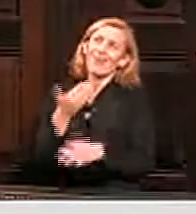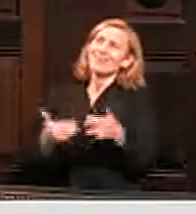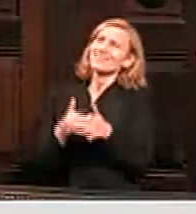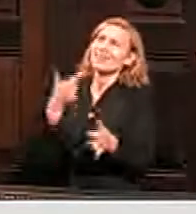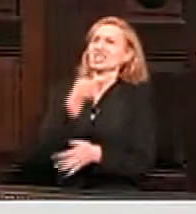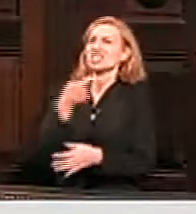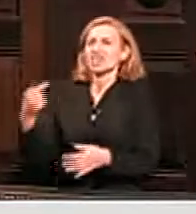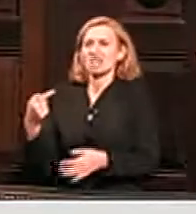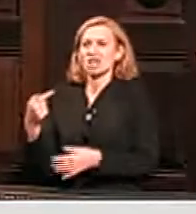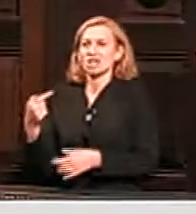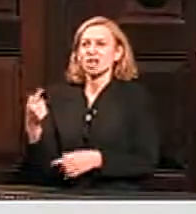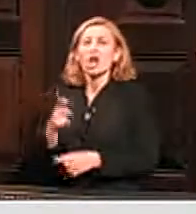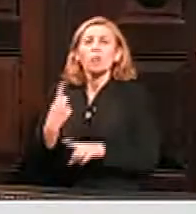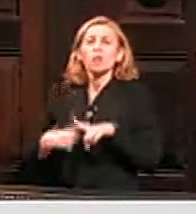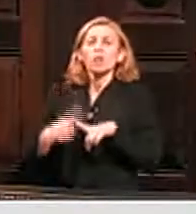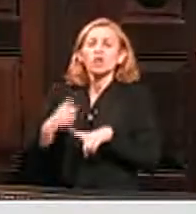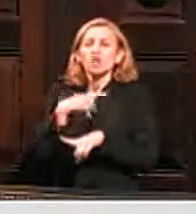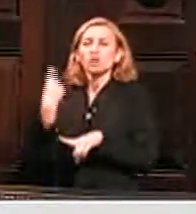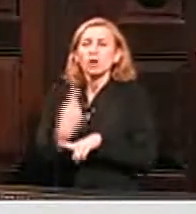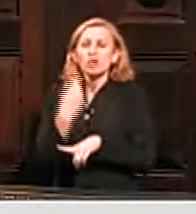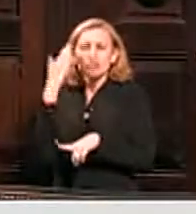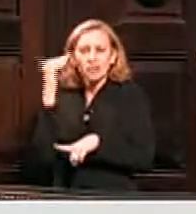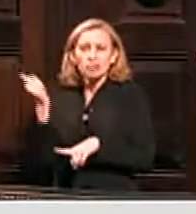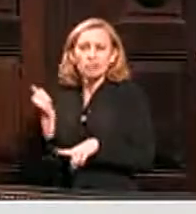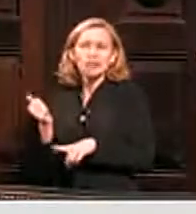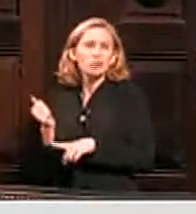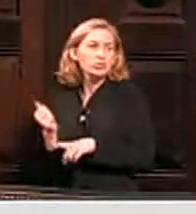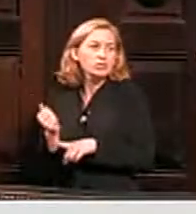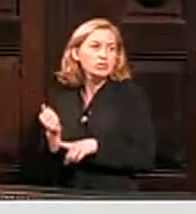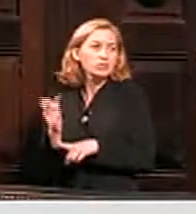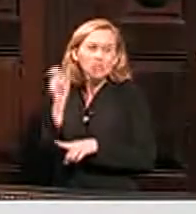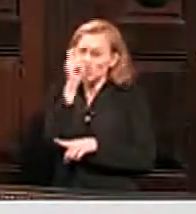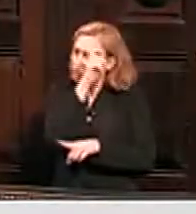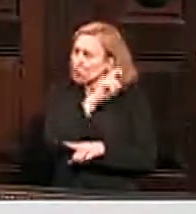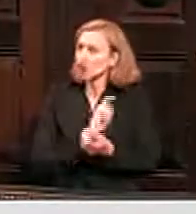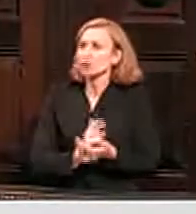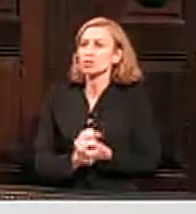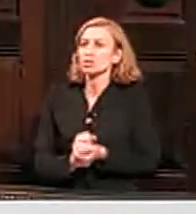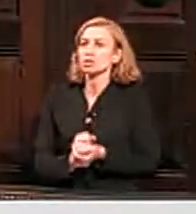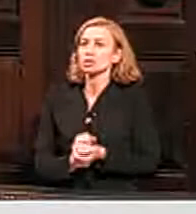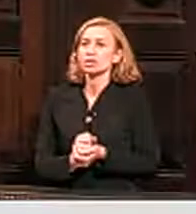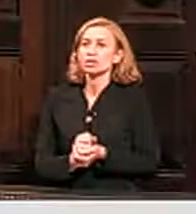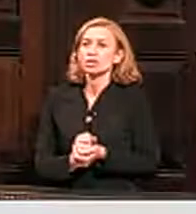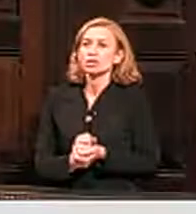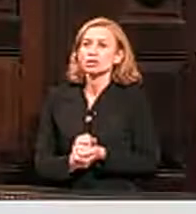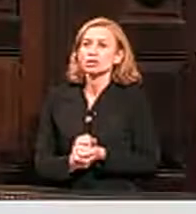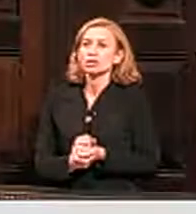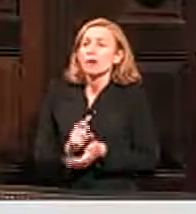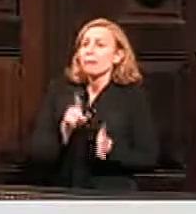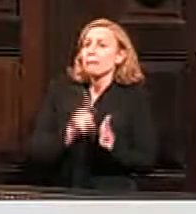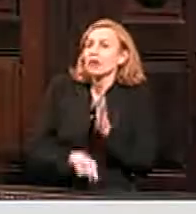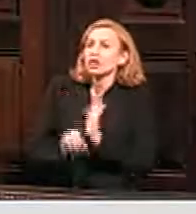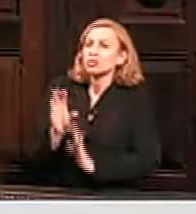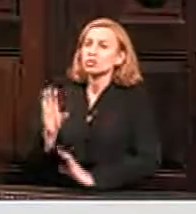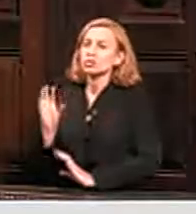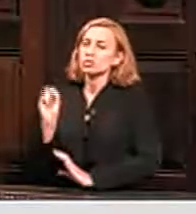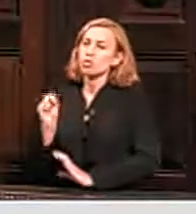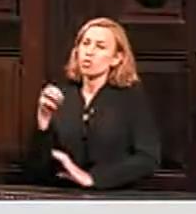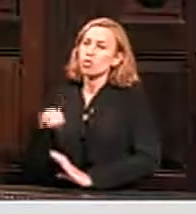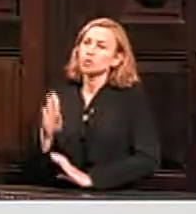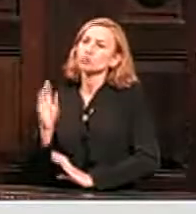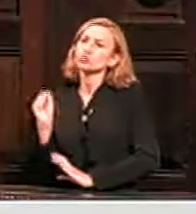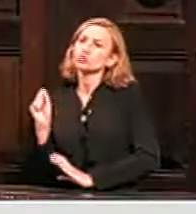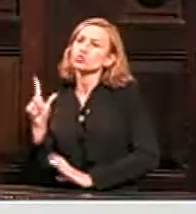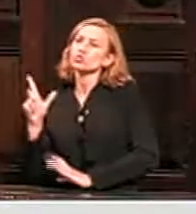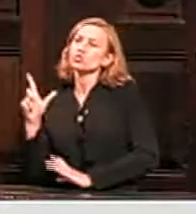gente tem uma posição de tributar menos produção, tributar menos consumo e tributar